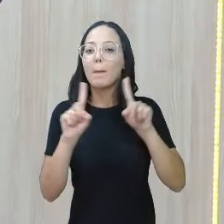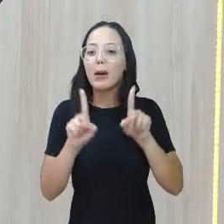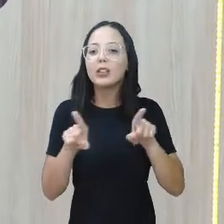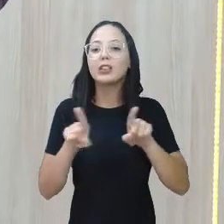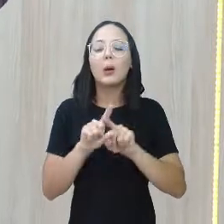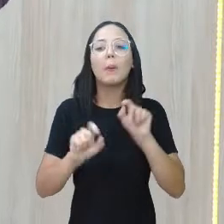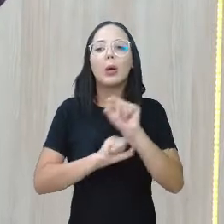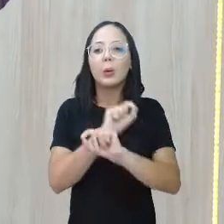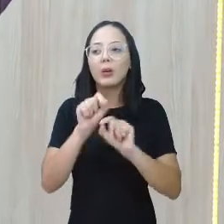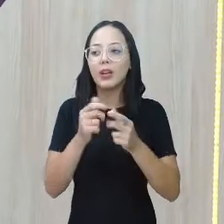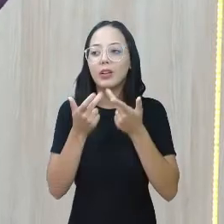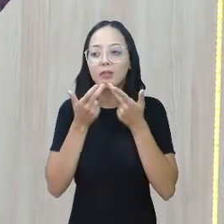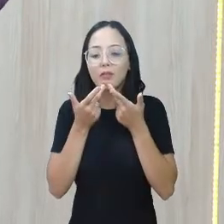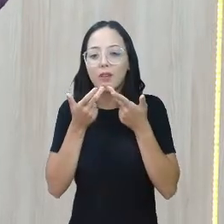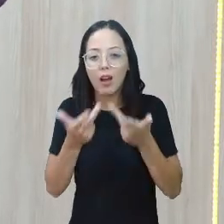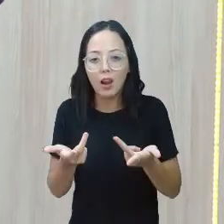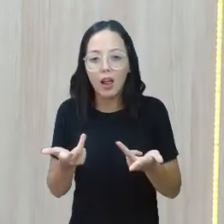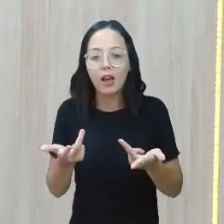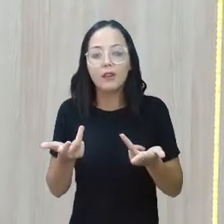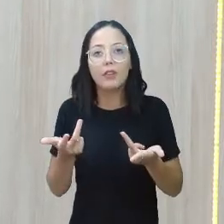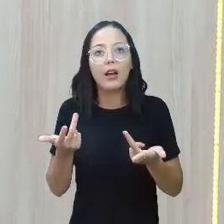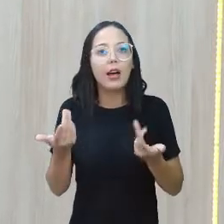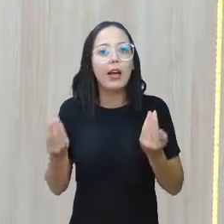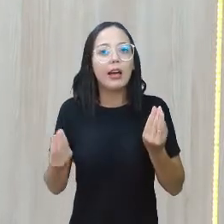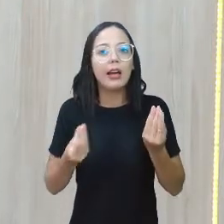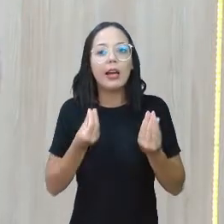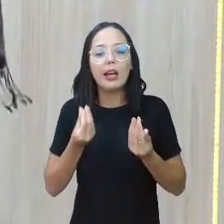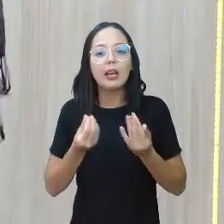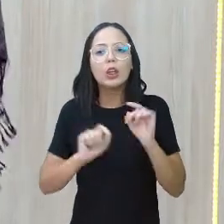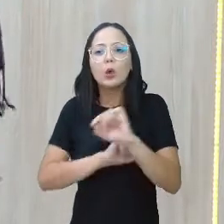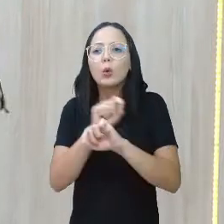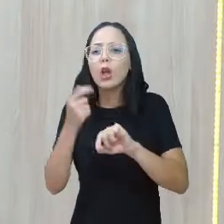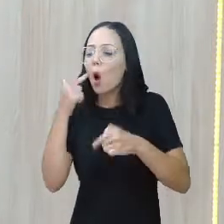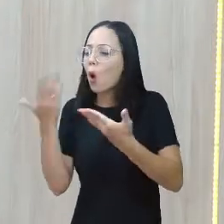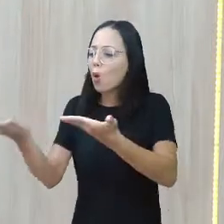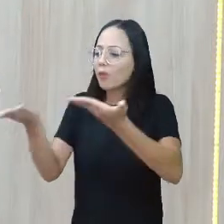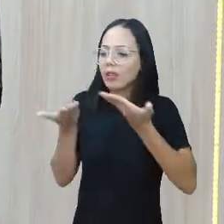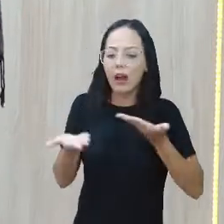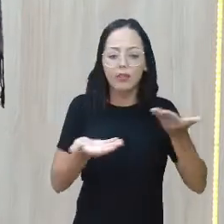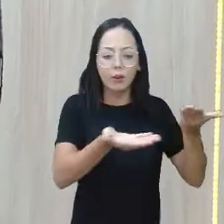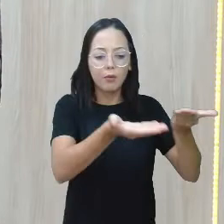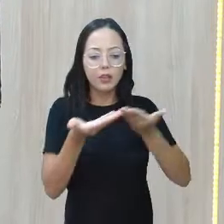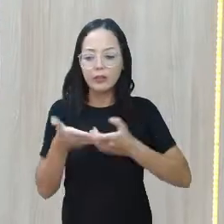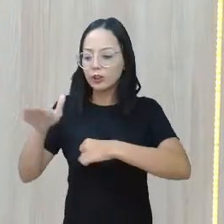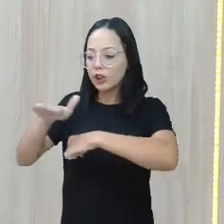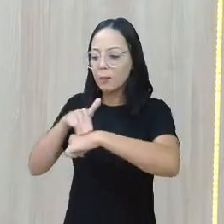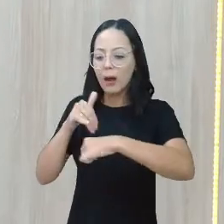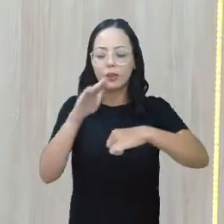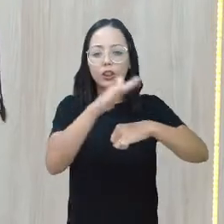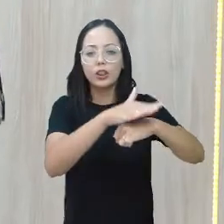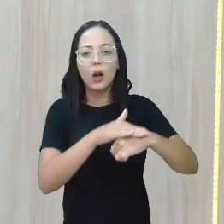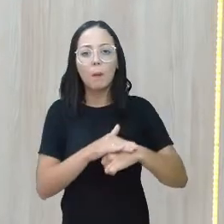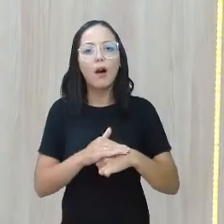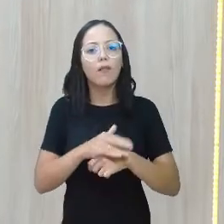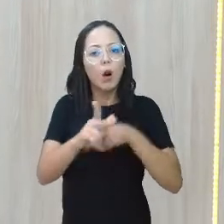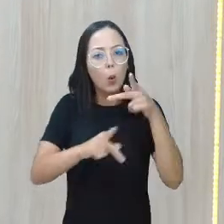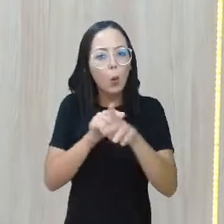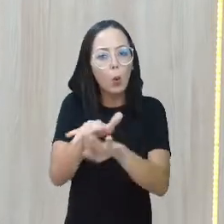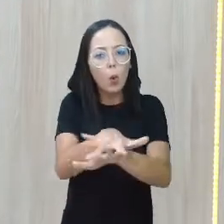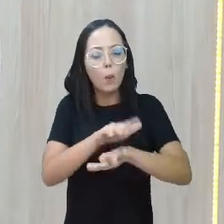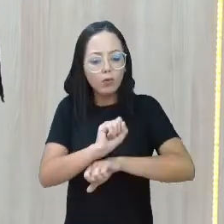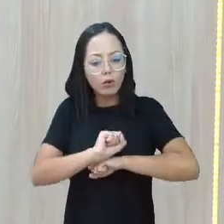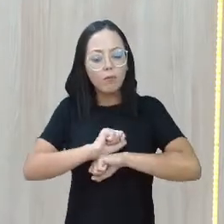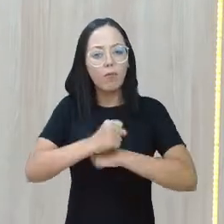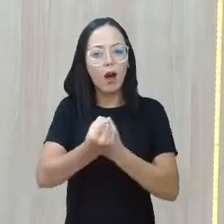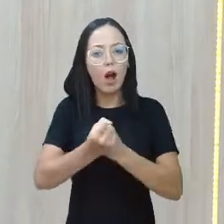também falava que ela chamava o povo a reagir